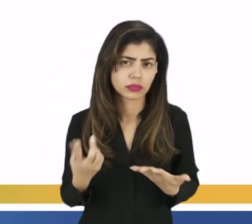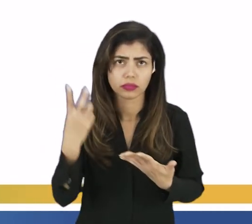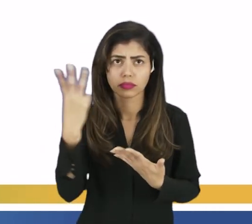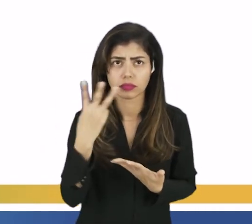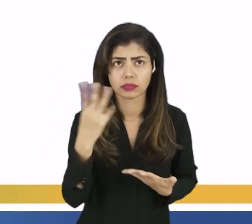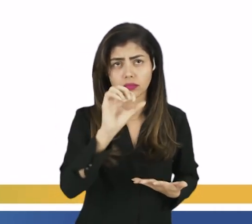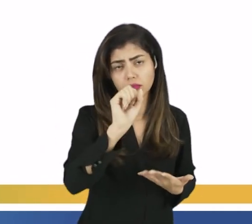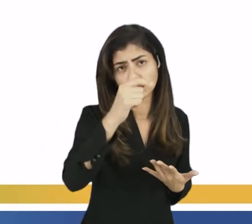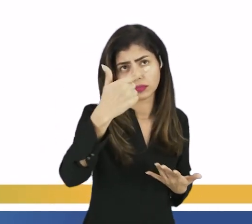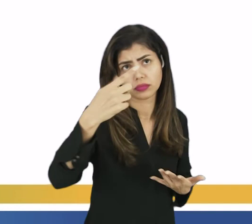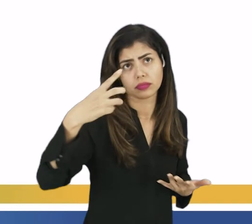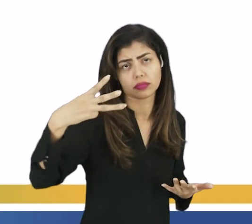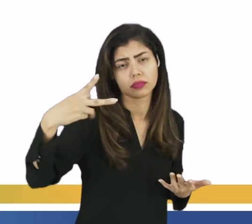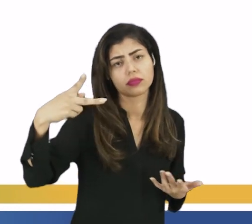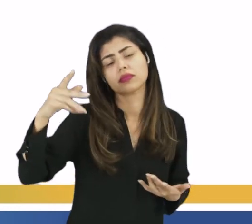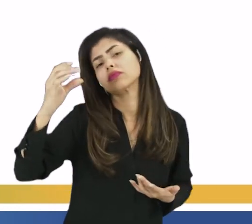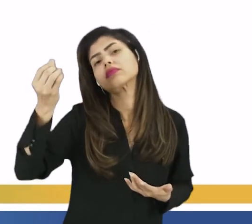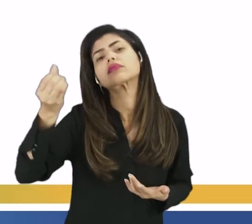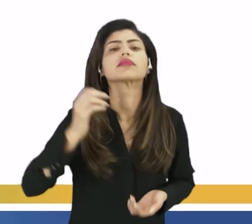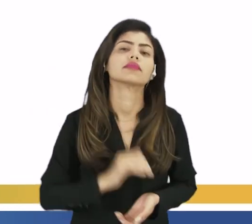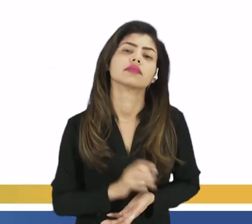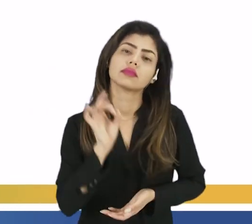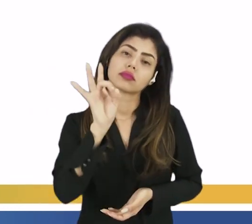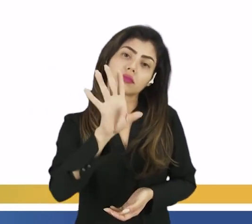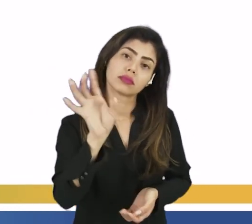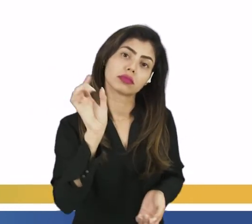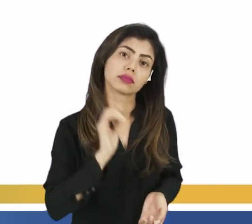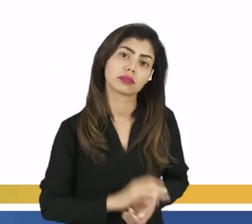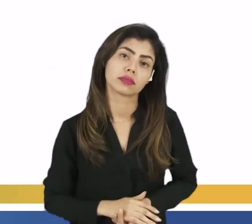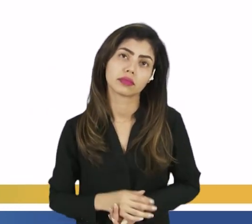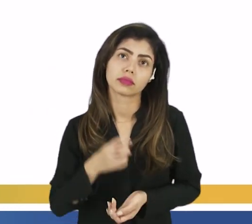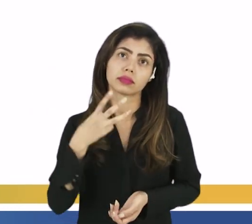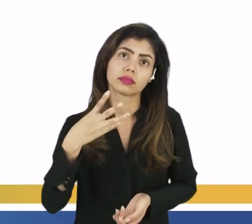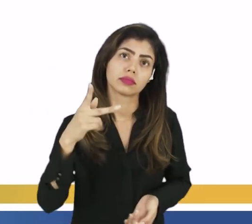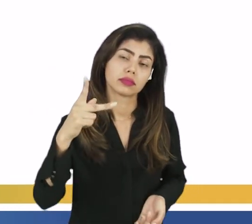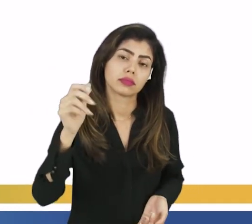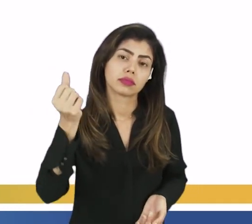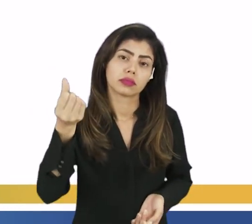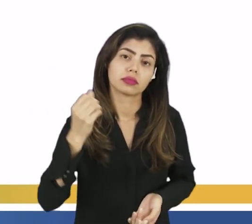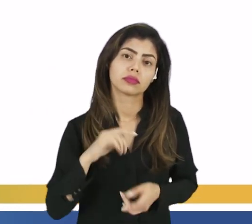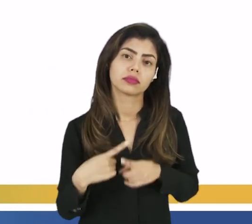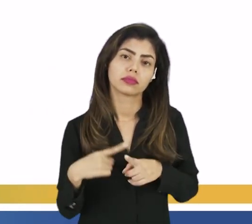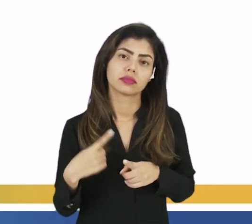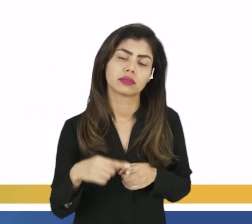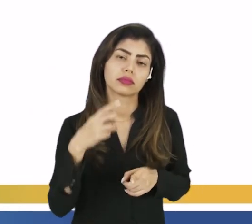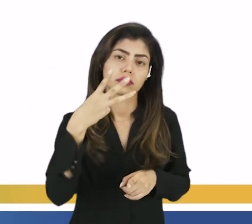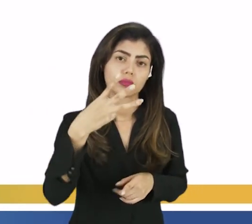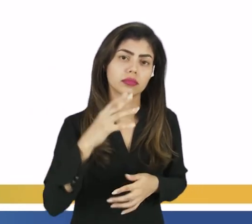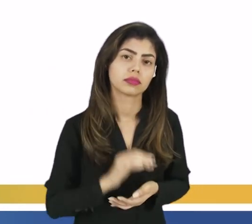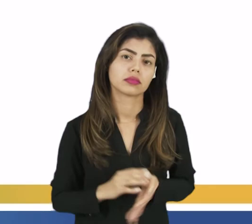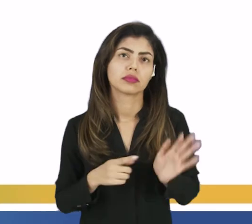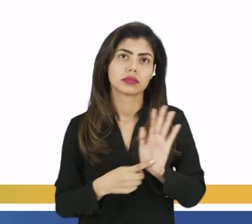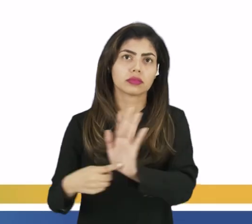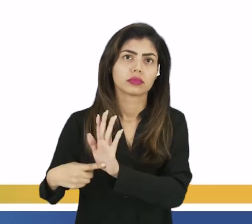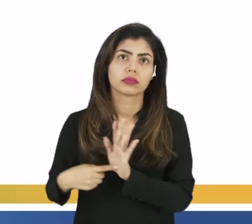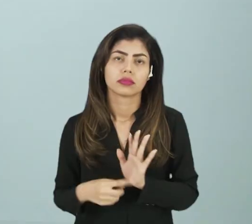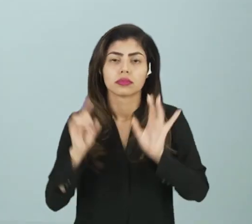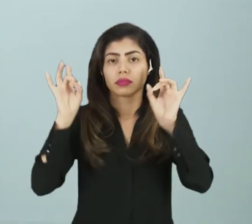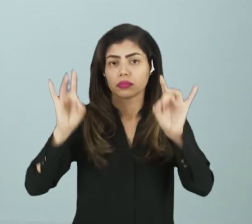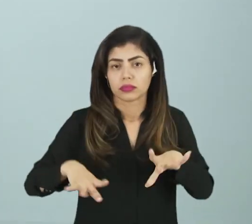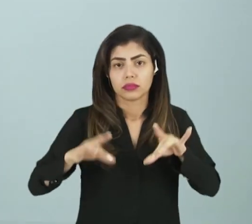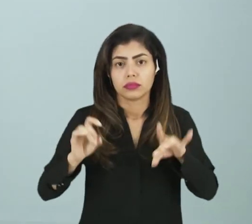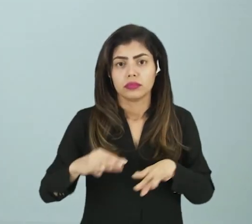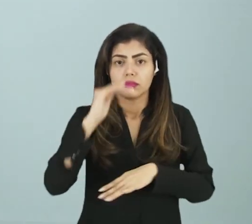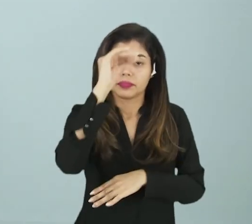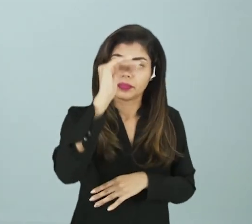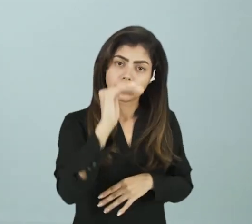3S 2 3P seis e não somente o três p6 porque esse três aqui indica a